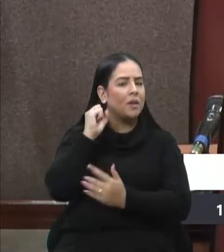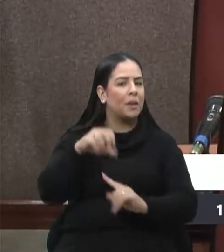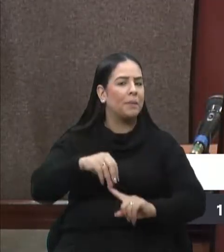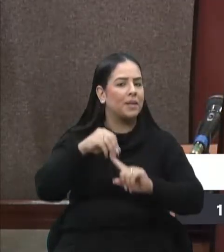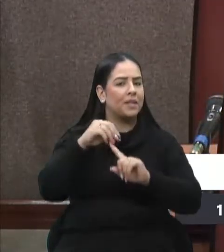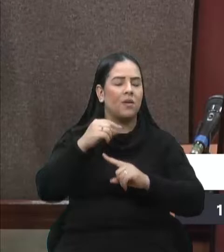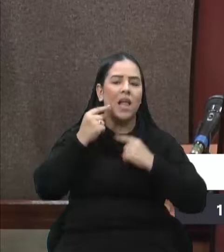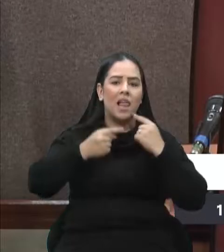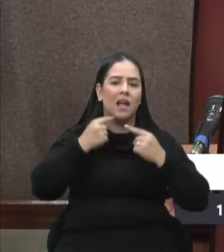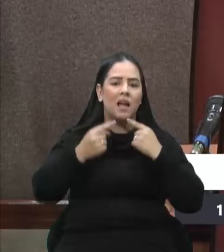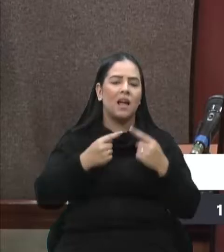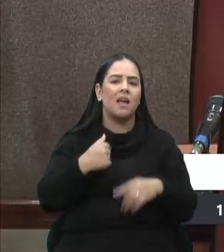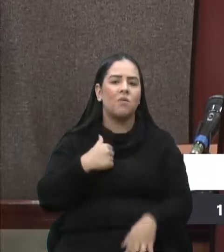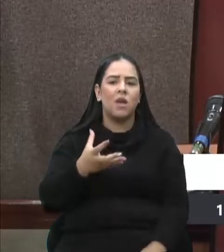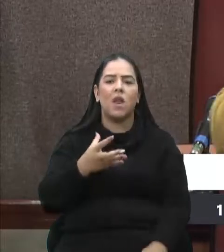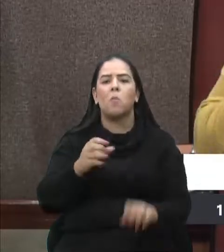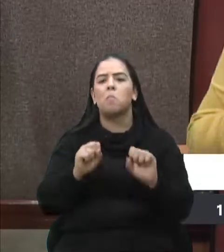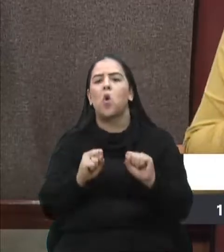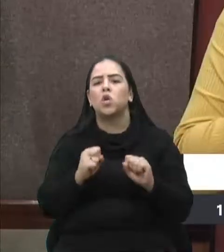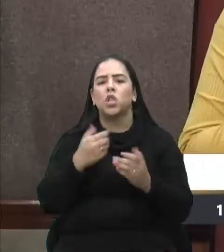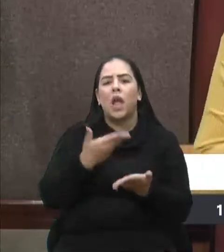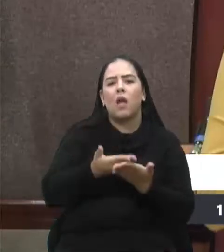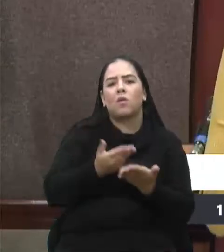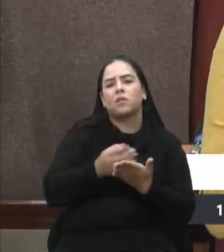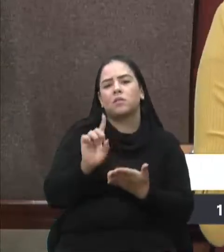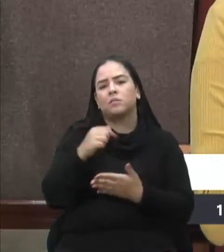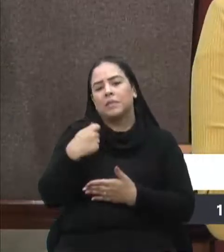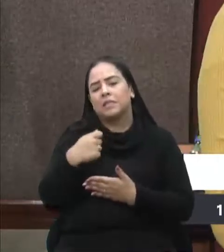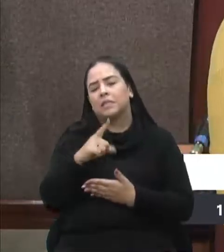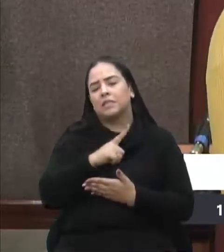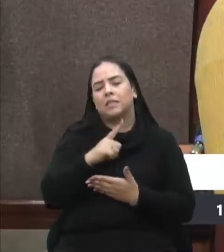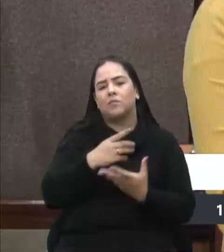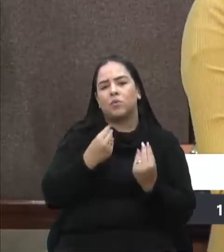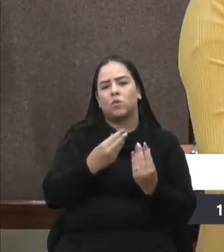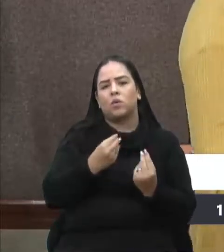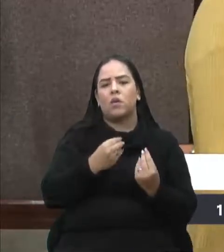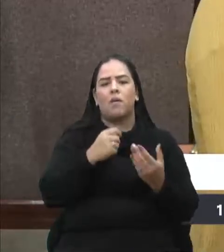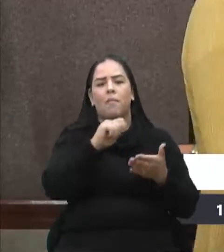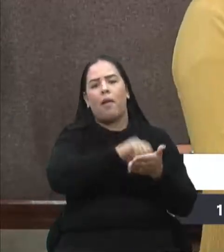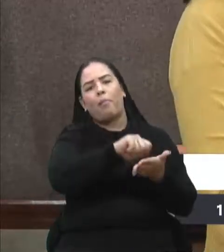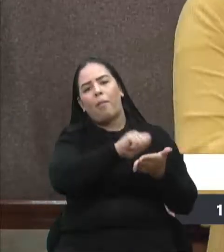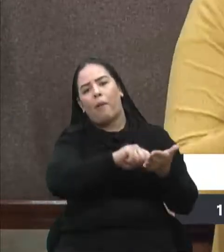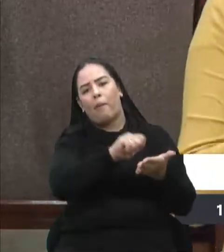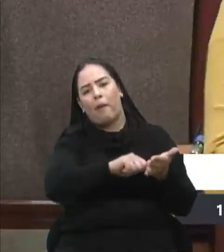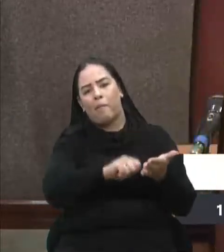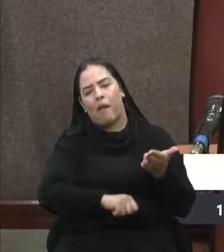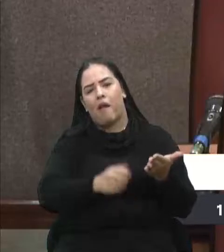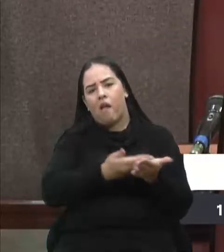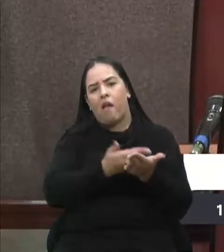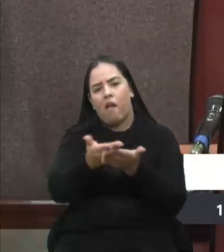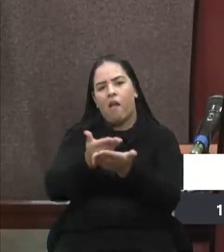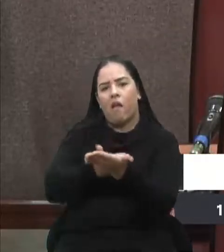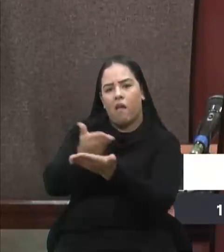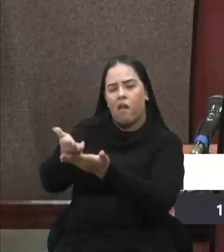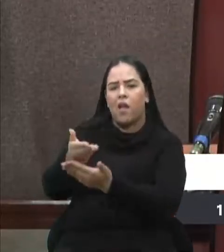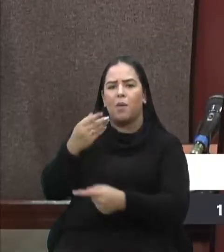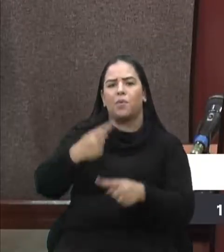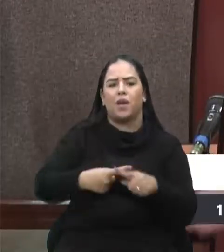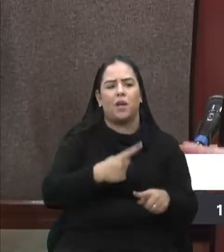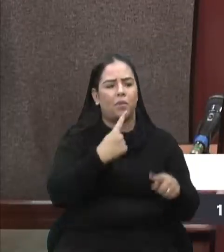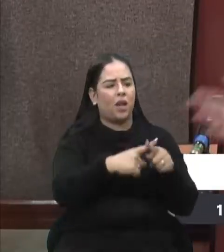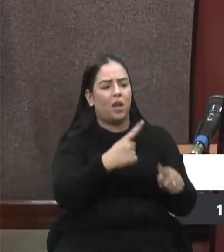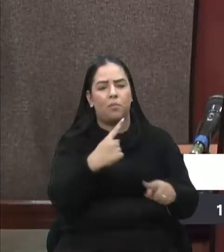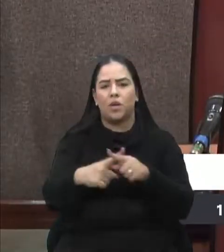que é: eu queria poder dar aula e não ter que ficar fazendo tanto registro, tanto planinho, encaminhando tanta coisa, por que isso, por que aquilo, por que aquele